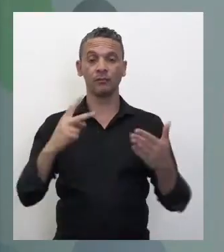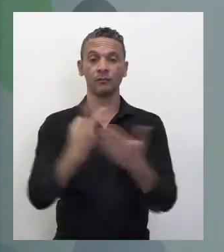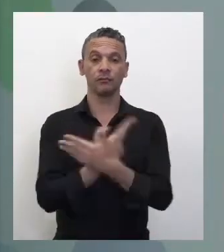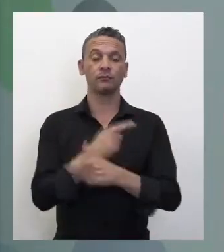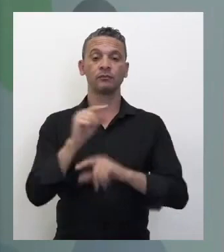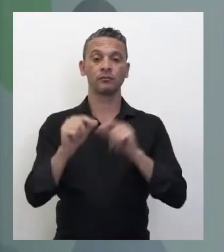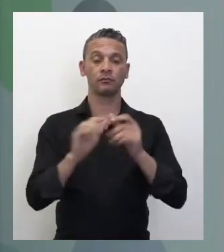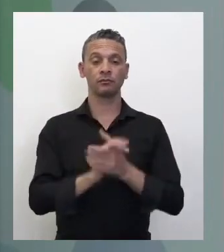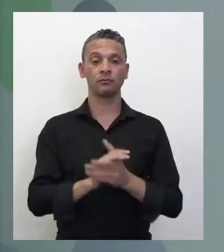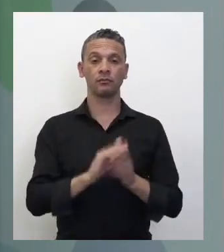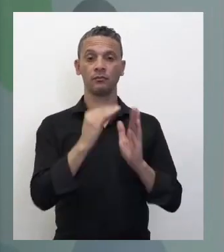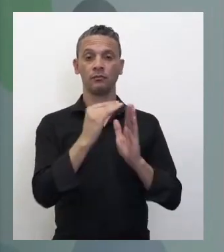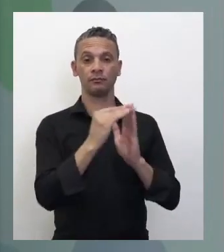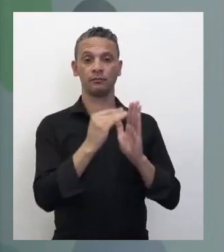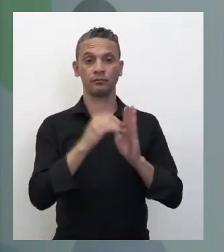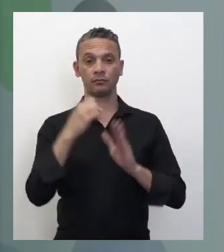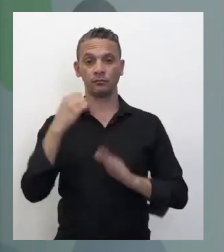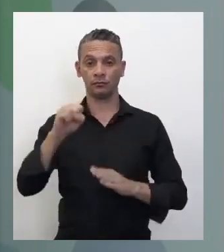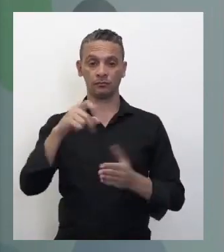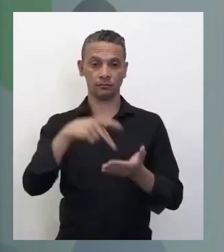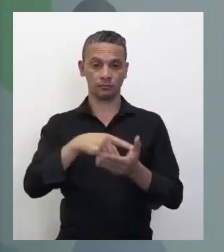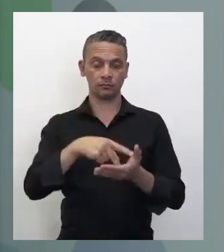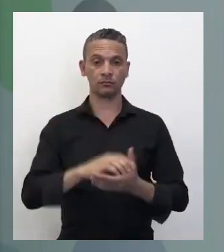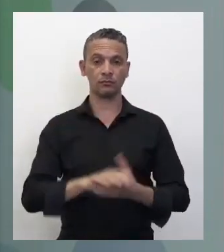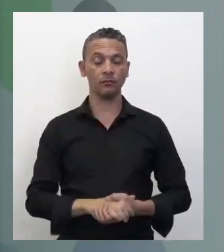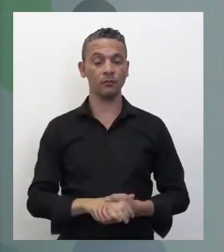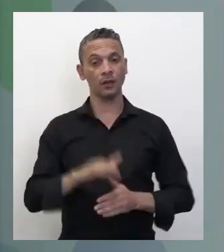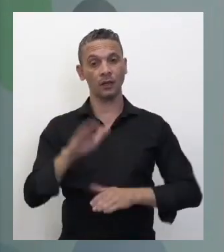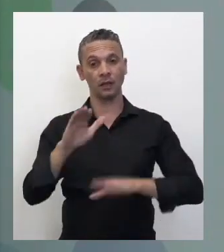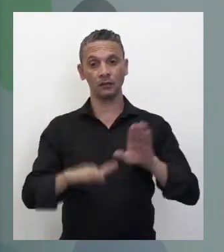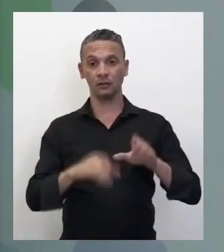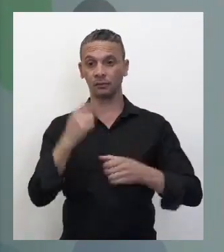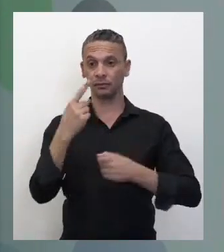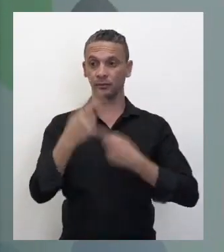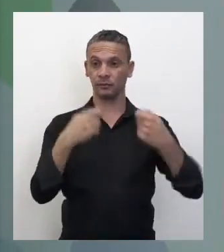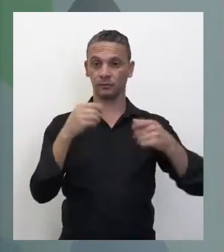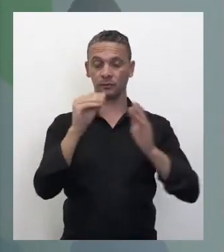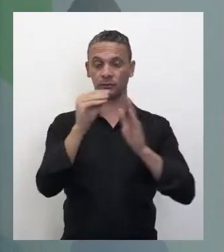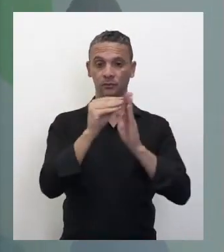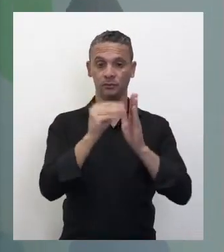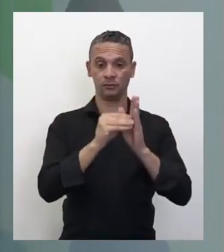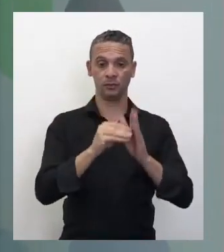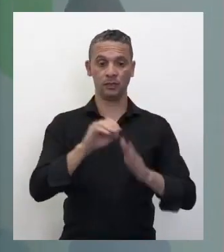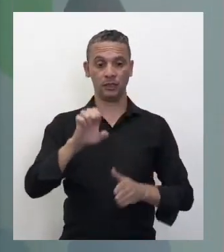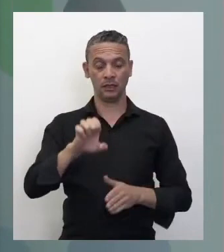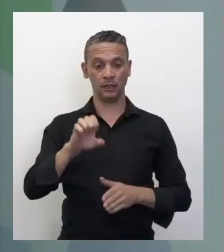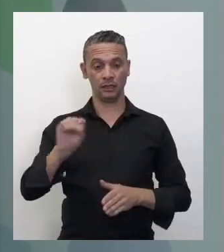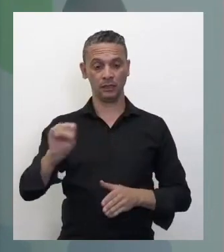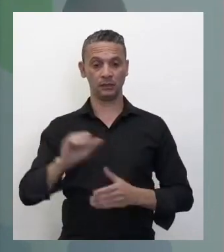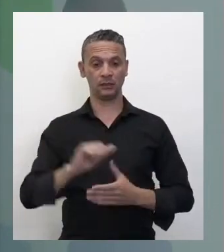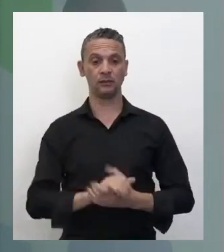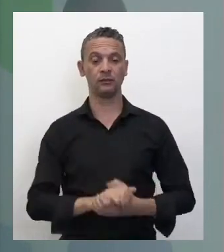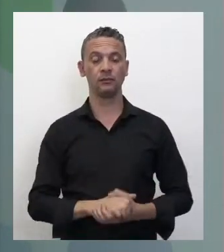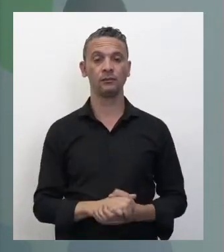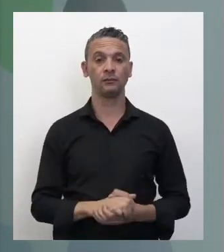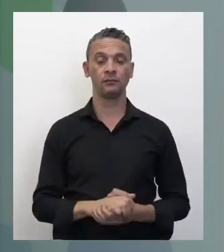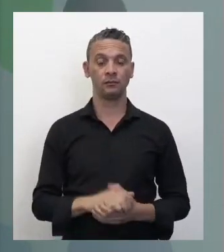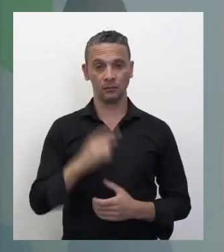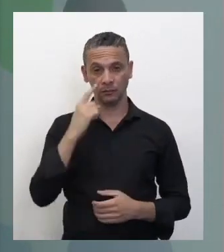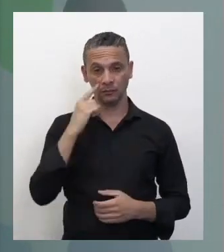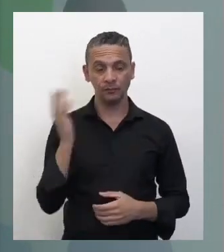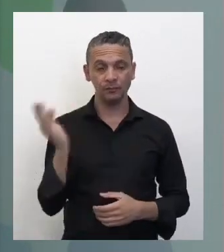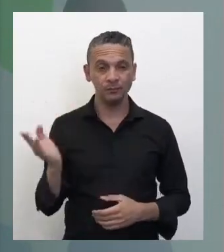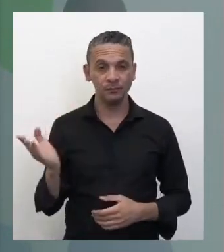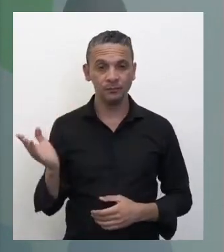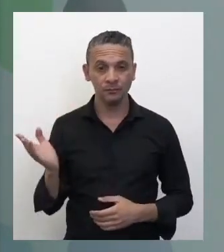é só colocar o S mesmo. Mas, às vezes, a gente tem que colocar ES, que foi o caso aqui de um verbinho que